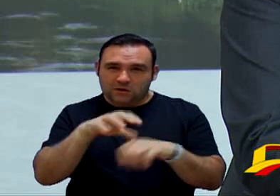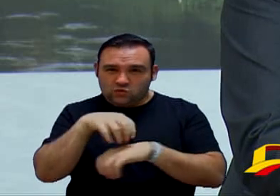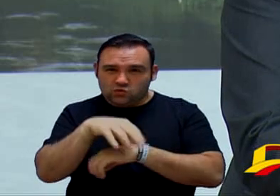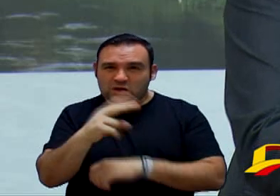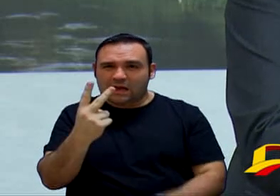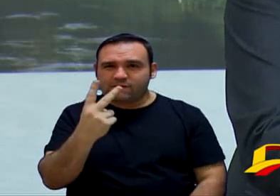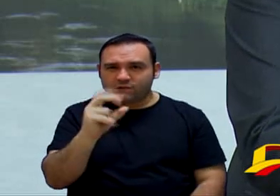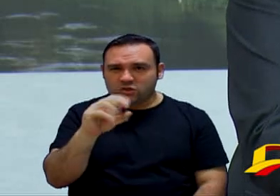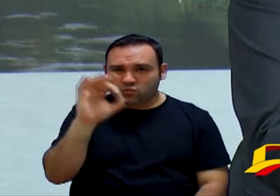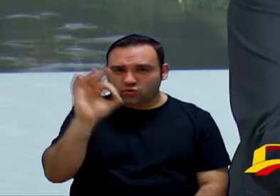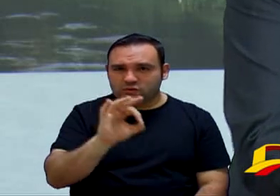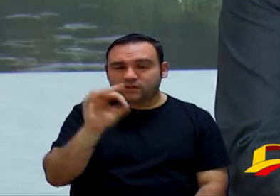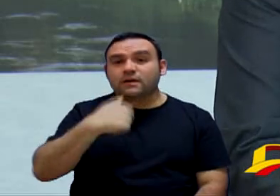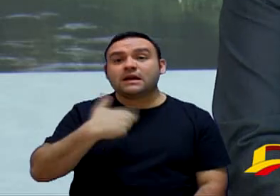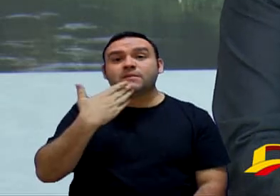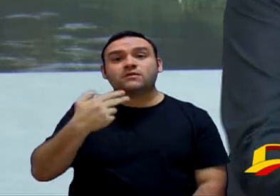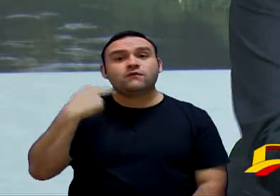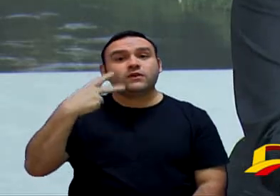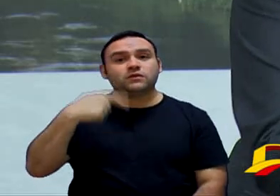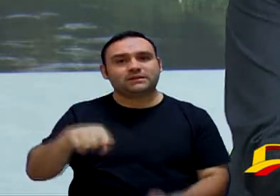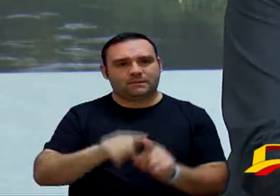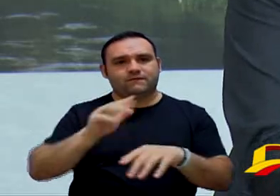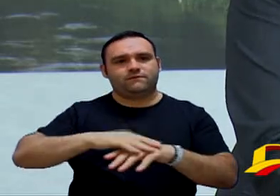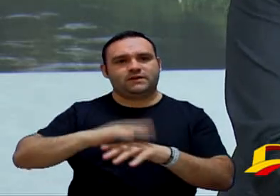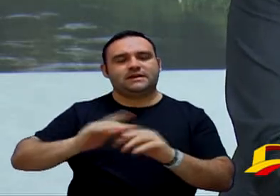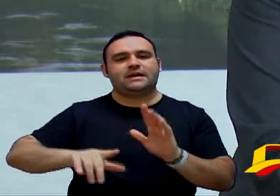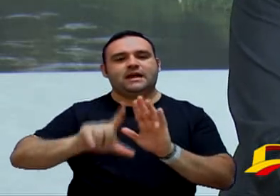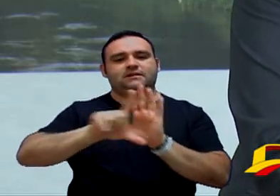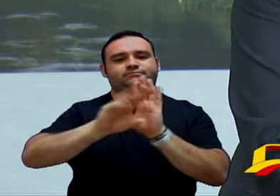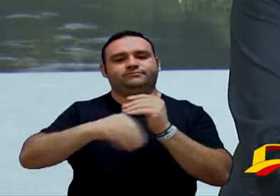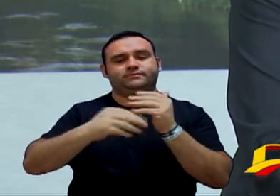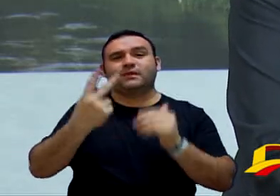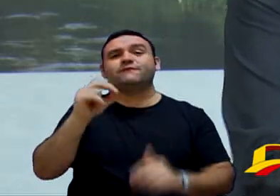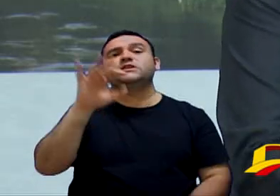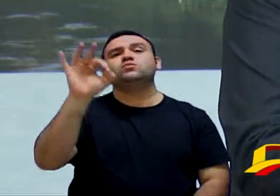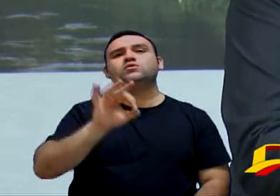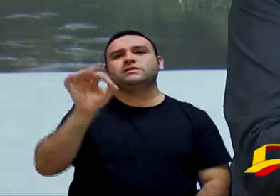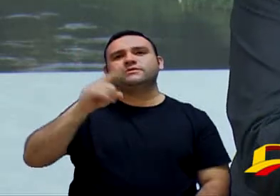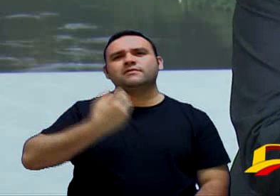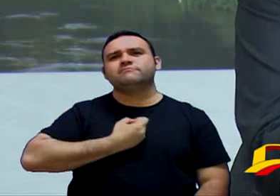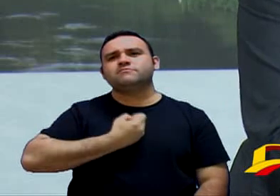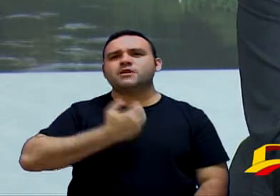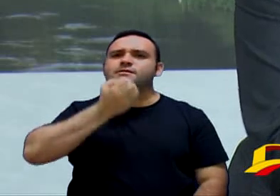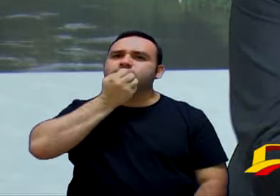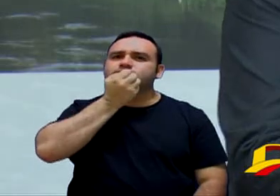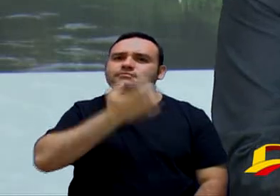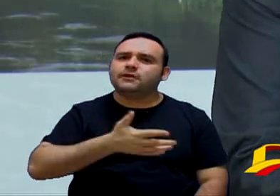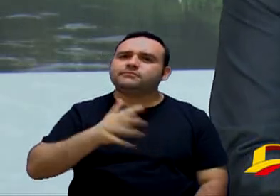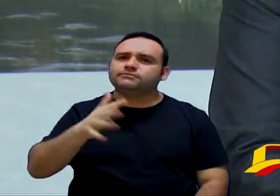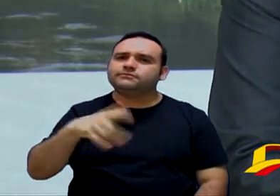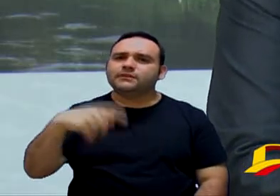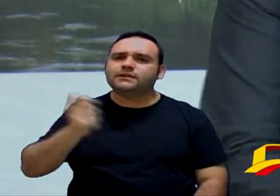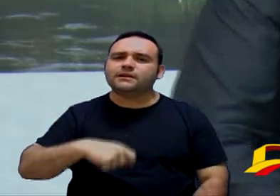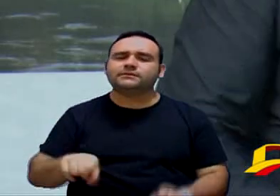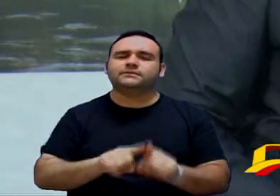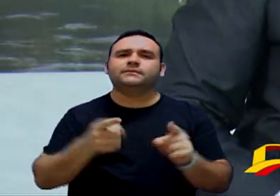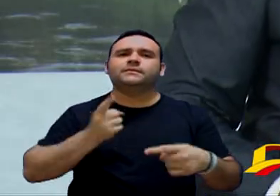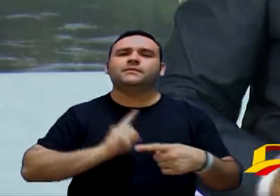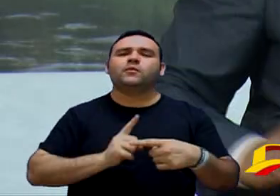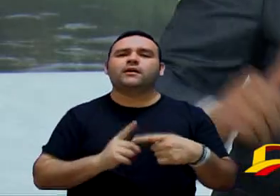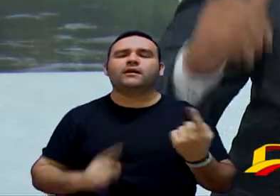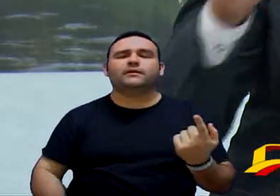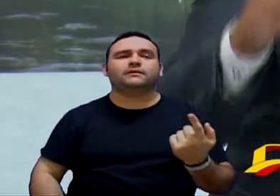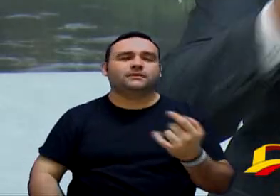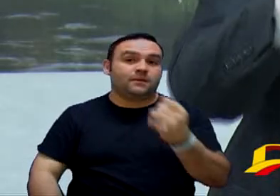sugerir até o vereador no caso vai fazer emenda seriam 20% seria um número até cabível até porque